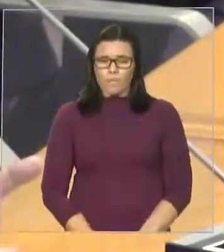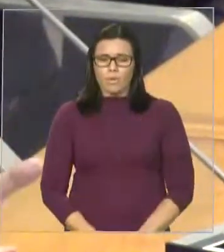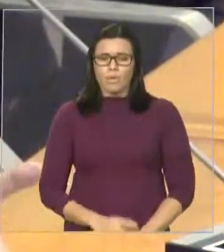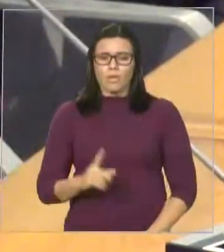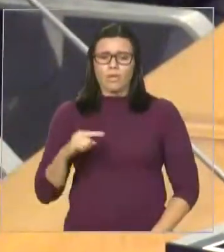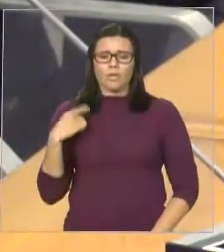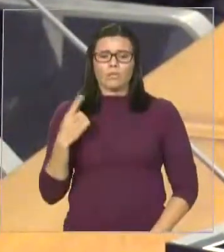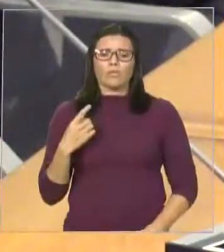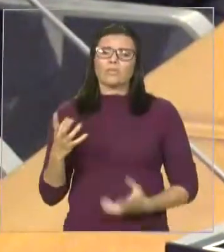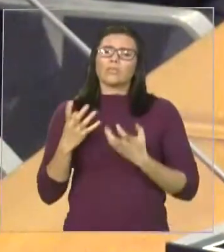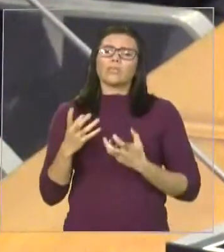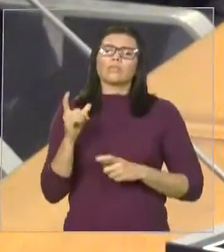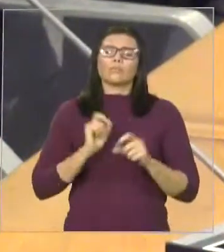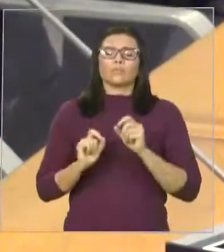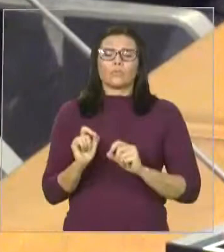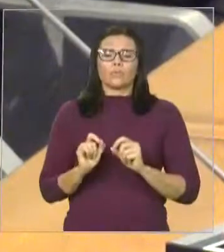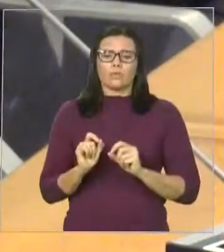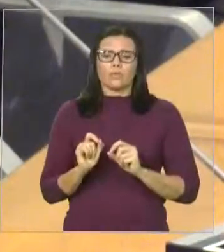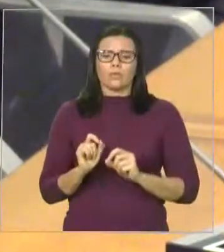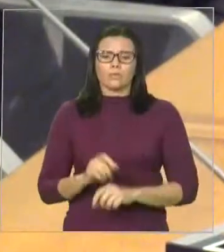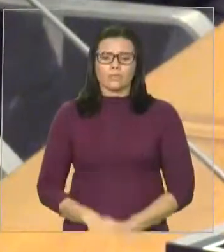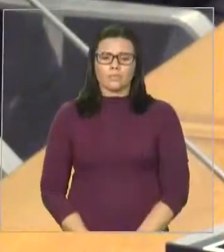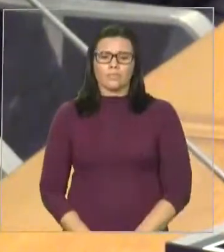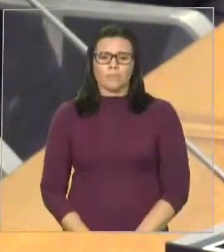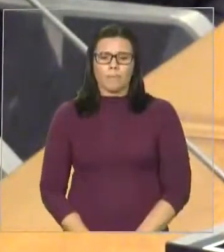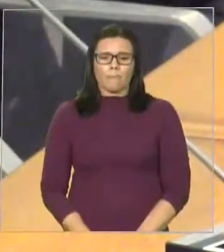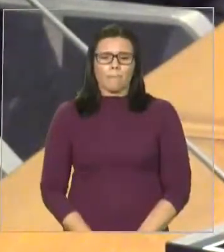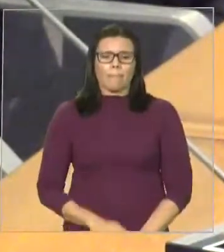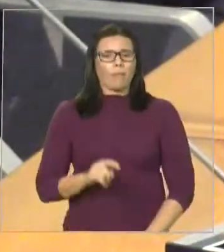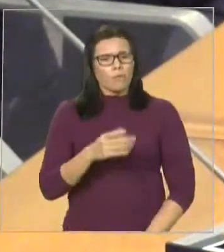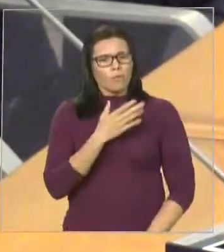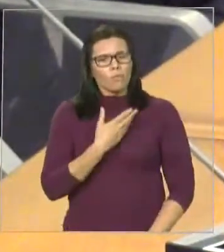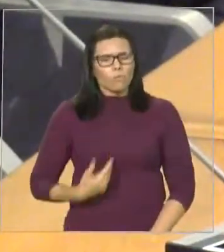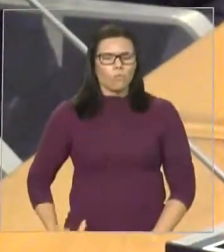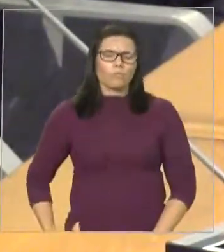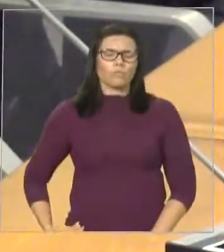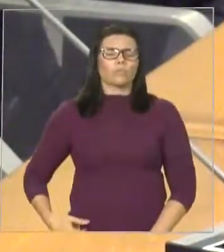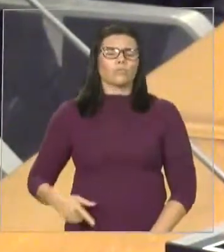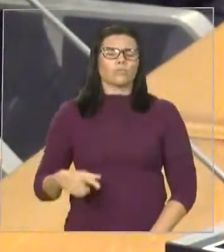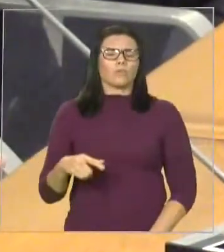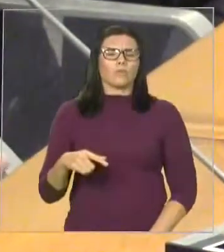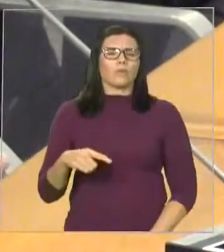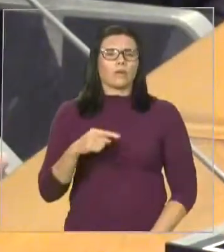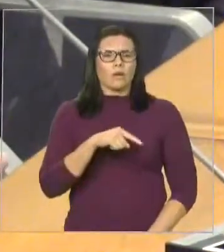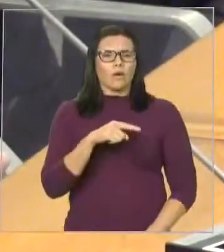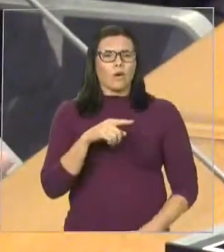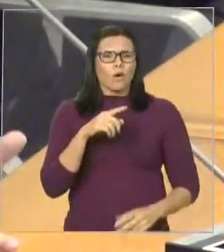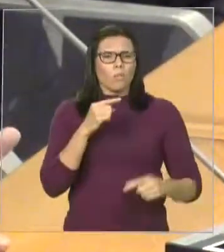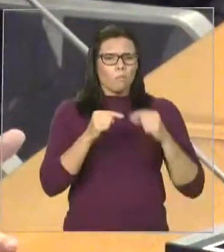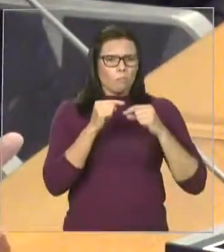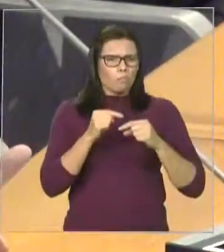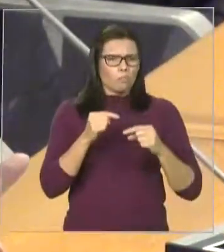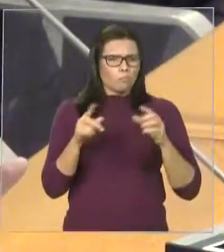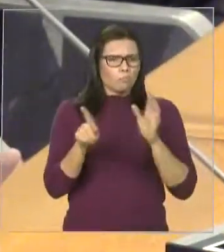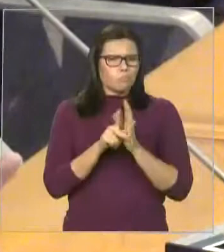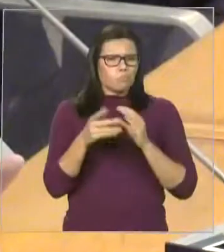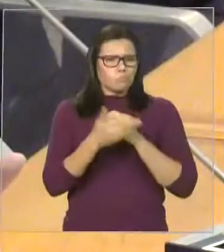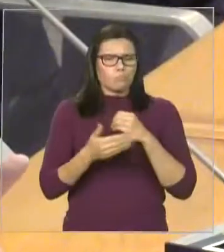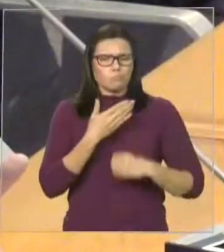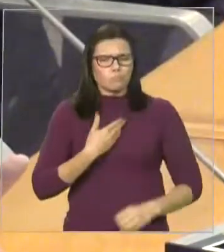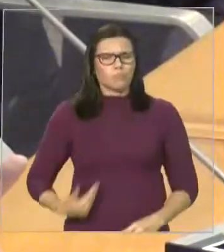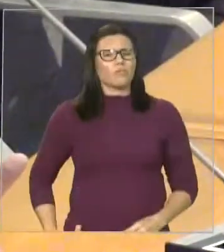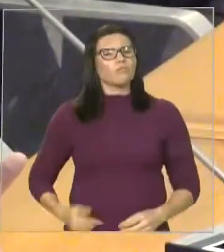era antigamente, como foi feito no FEPA, os deputados da base do governo acabaram de votar. Não há nada de mais nisso. Aí o governo dá com a